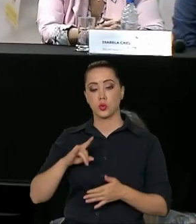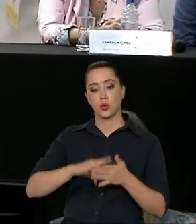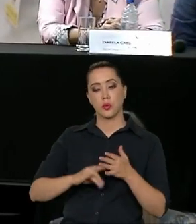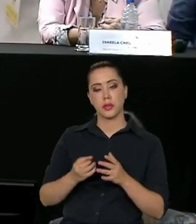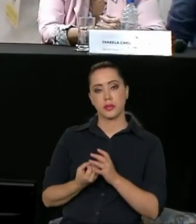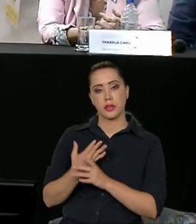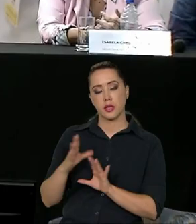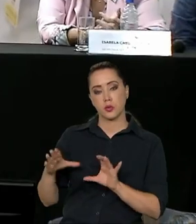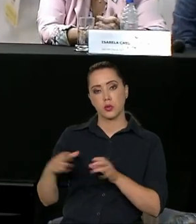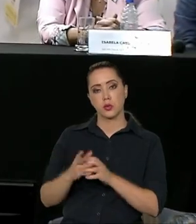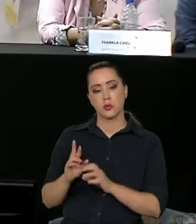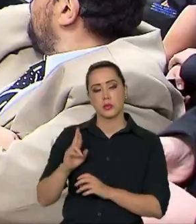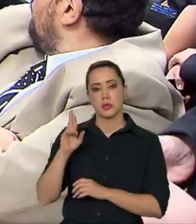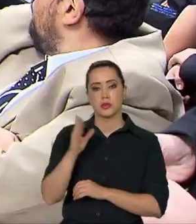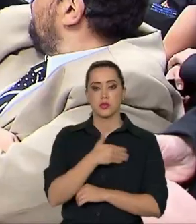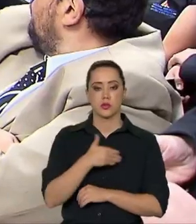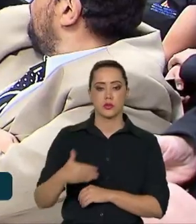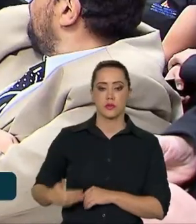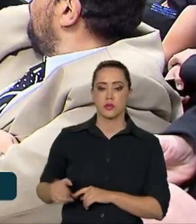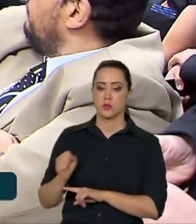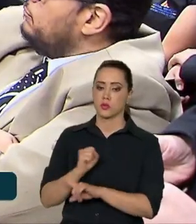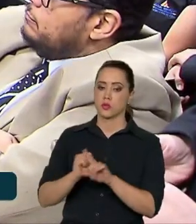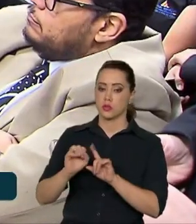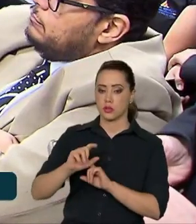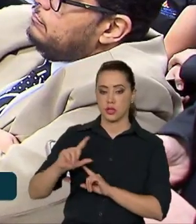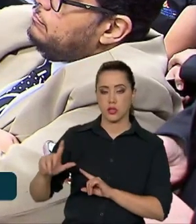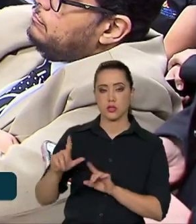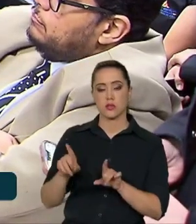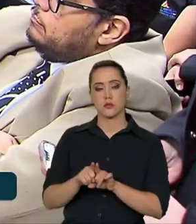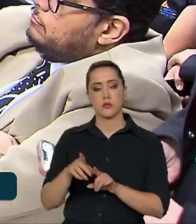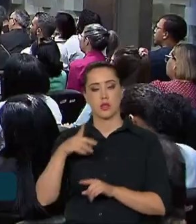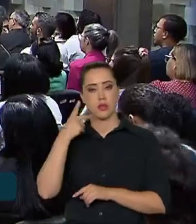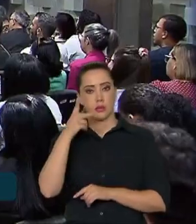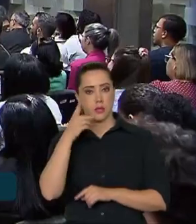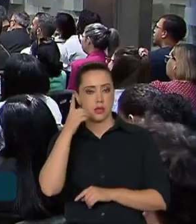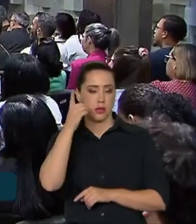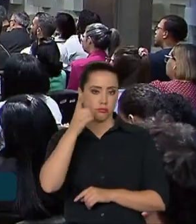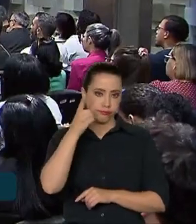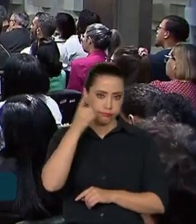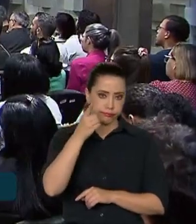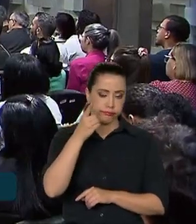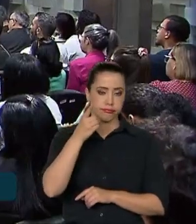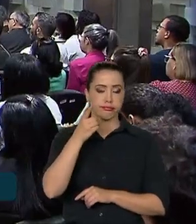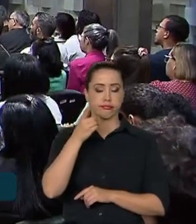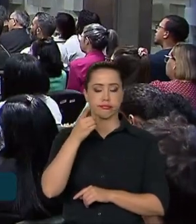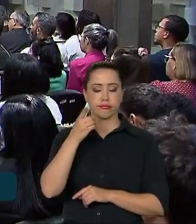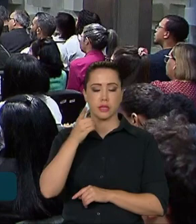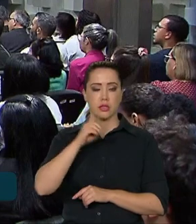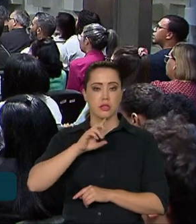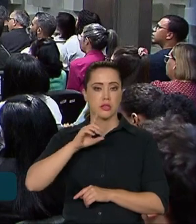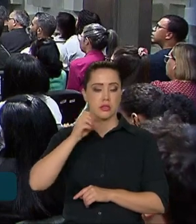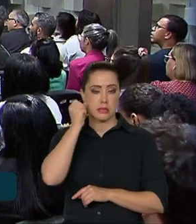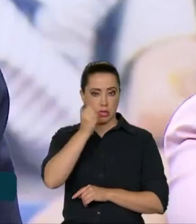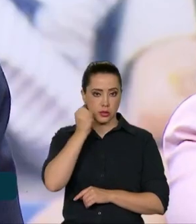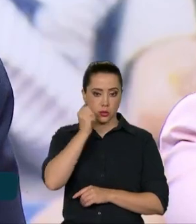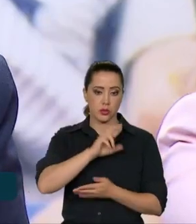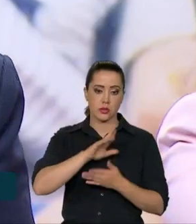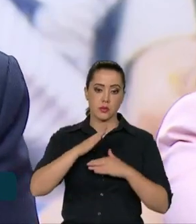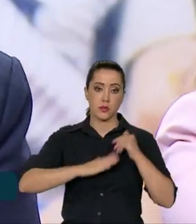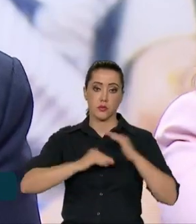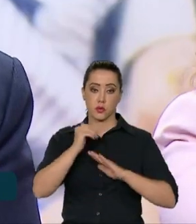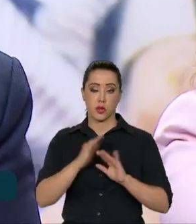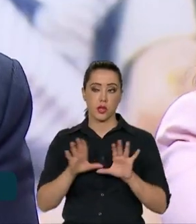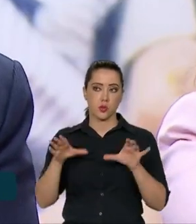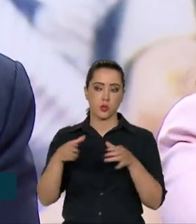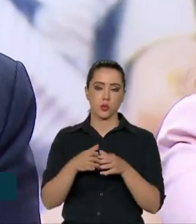com representantes de governos, sociedade civil, parlamentares e especialistas do setor. Futuramente, para